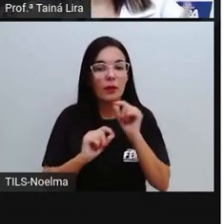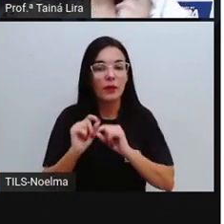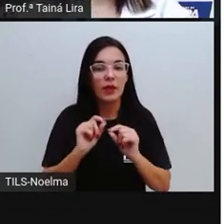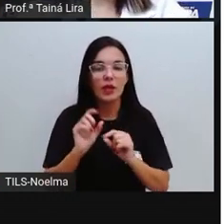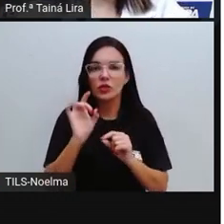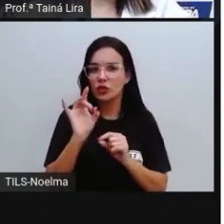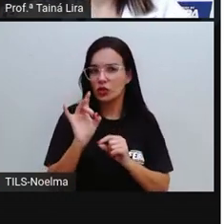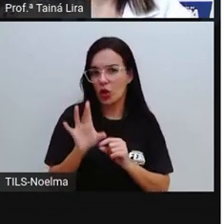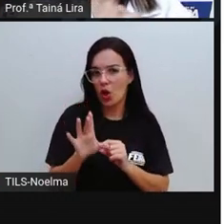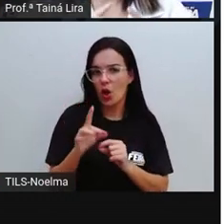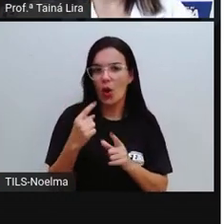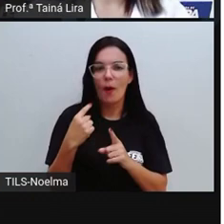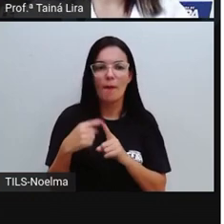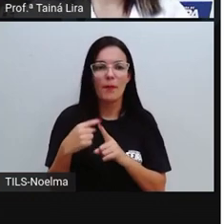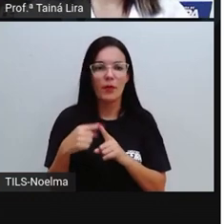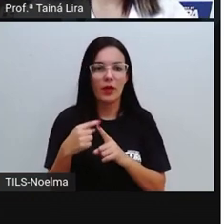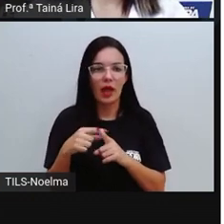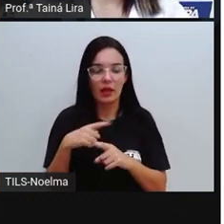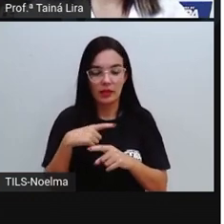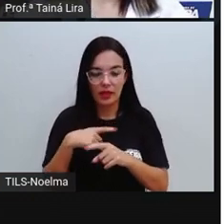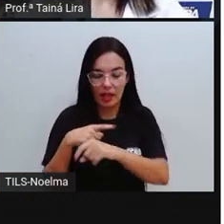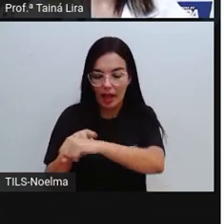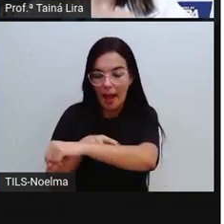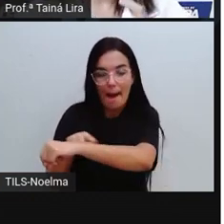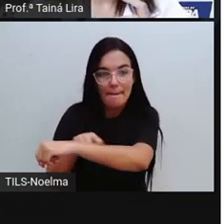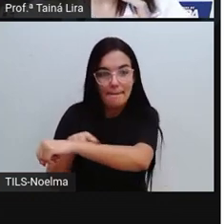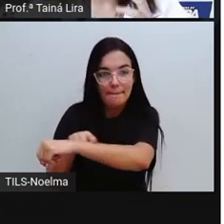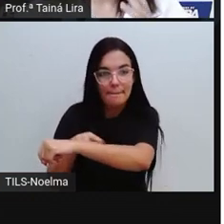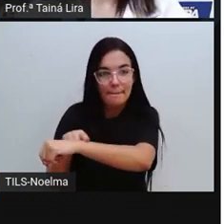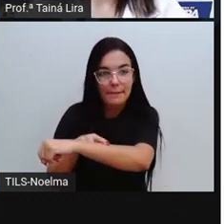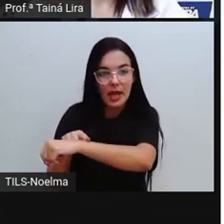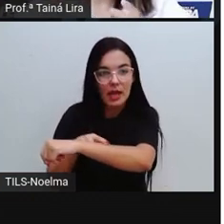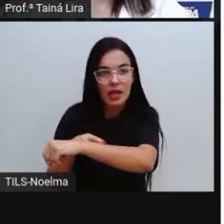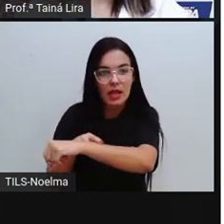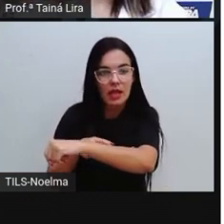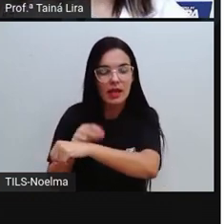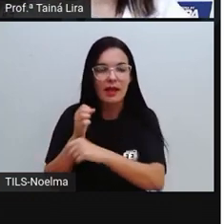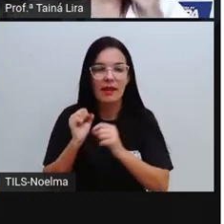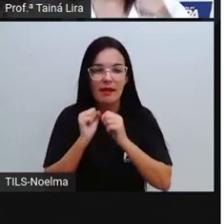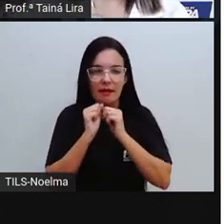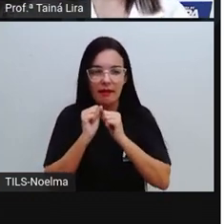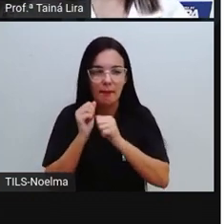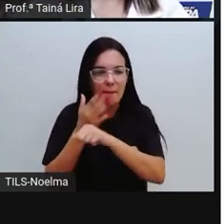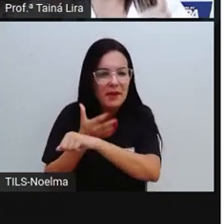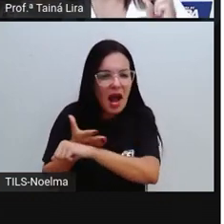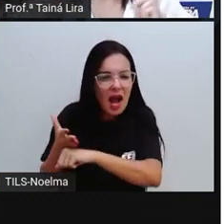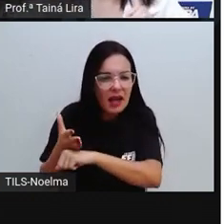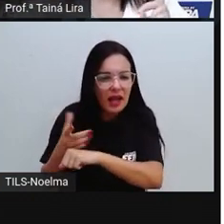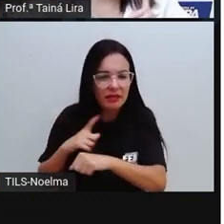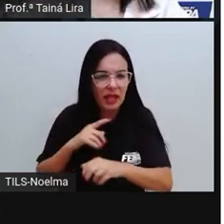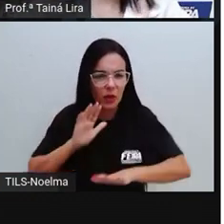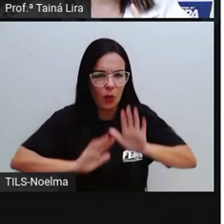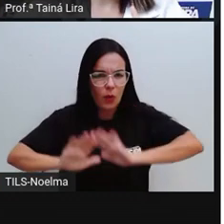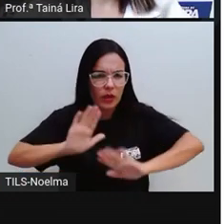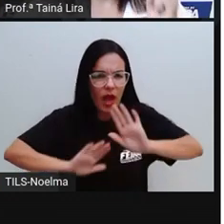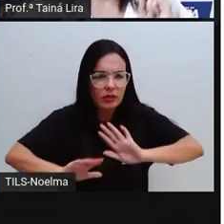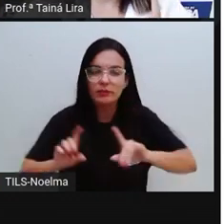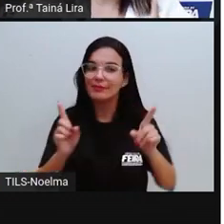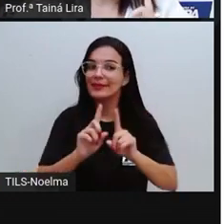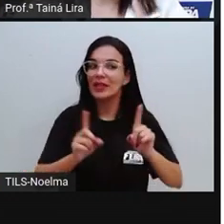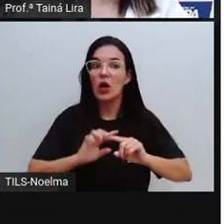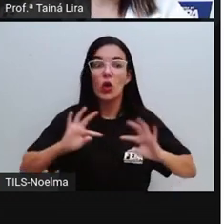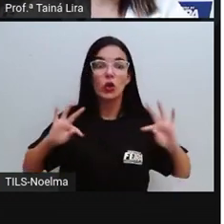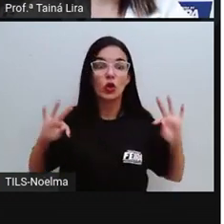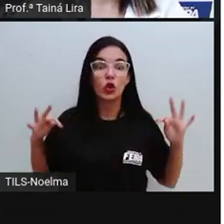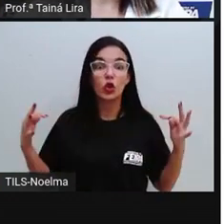é porque tem a pele, né? Só é quem tem pele clara que tem que ter esse cuidado? Não!